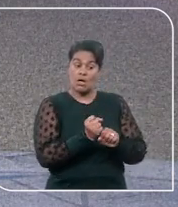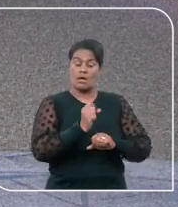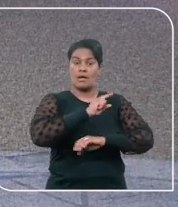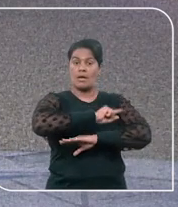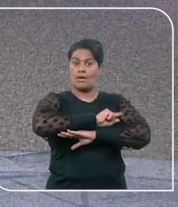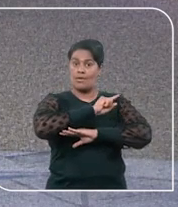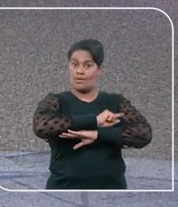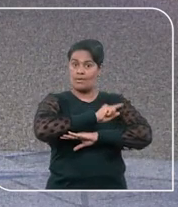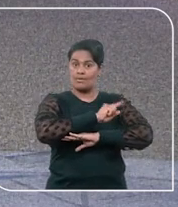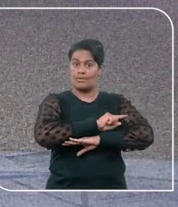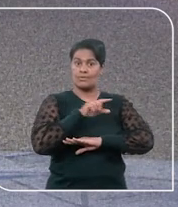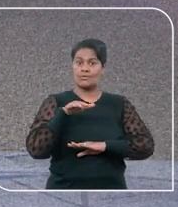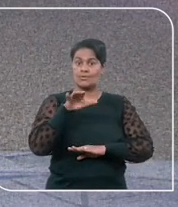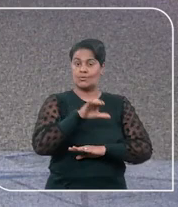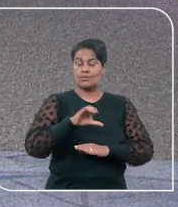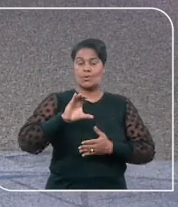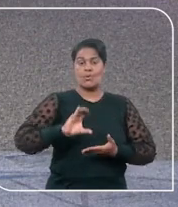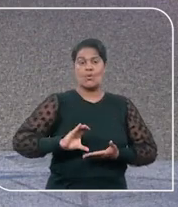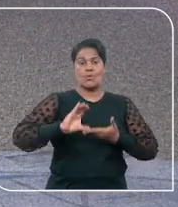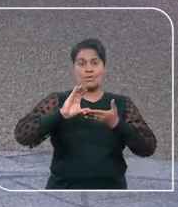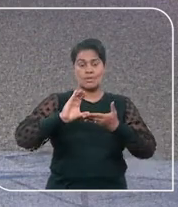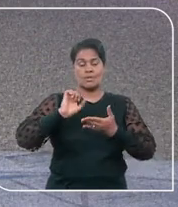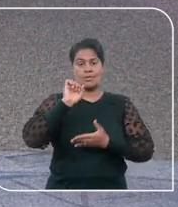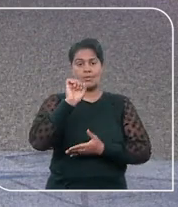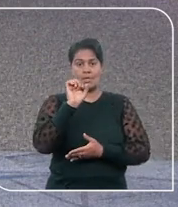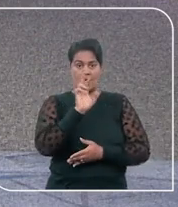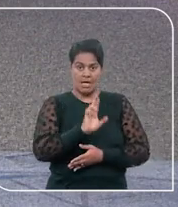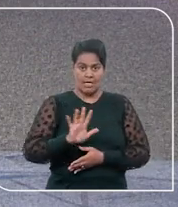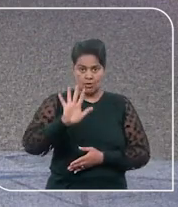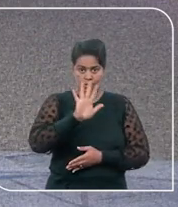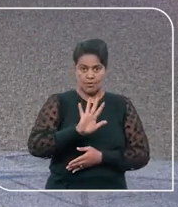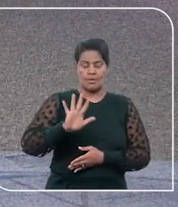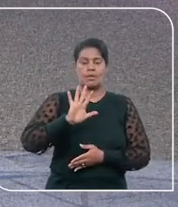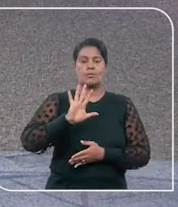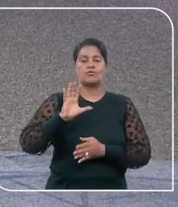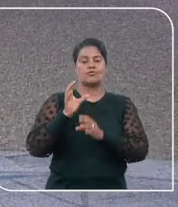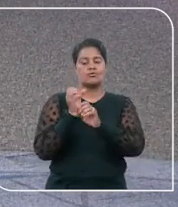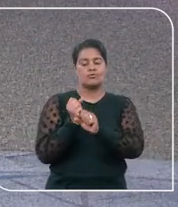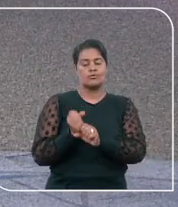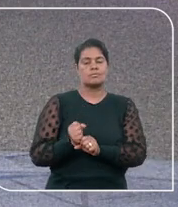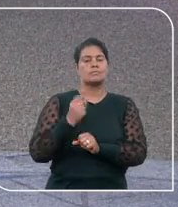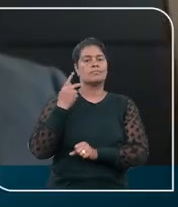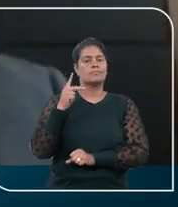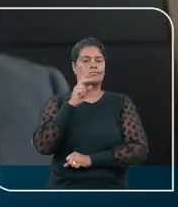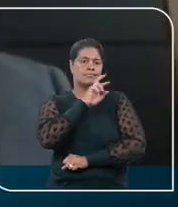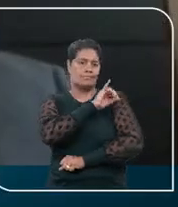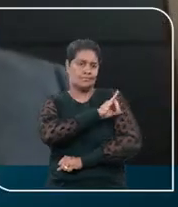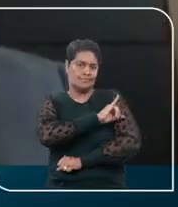Regional de Contabilidade do Rio. Muitíssimo obrigada, professor, desde já pela participação.